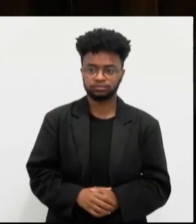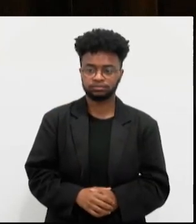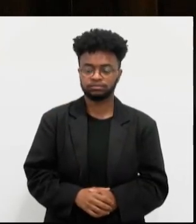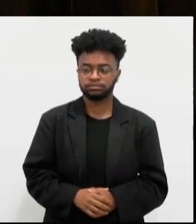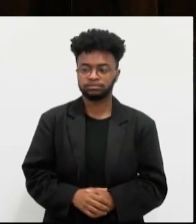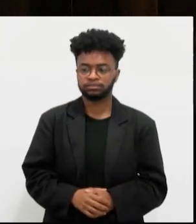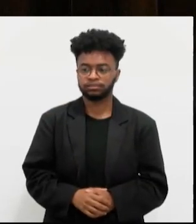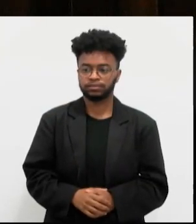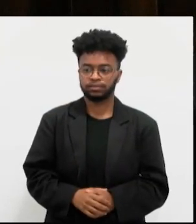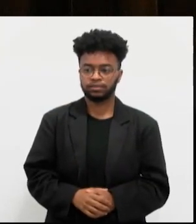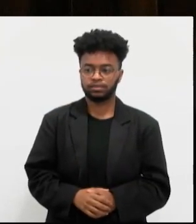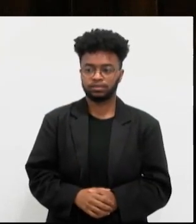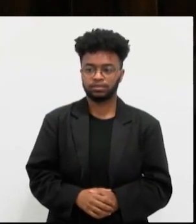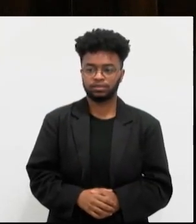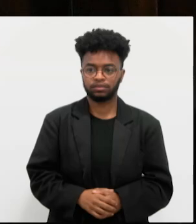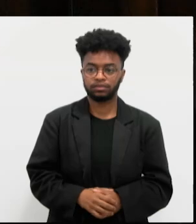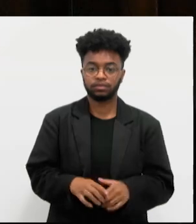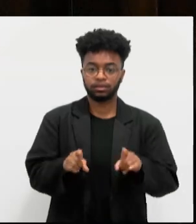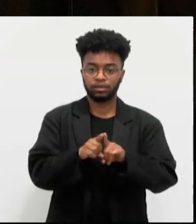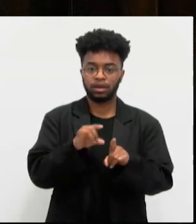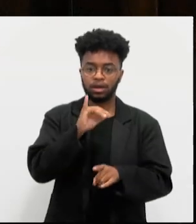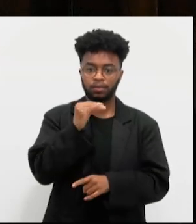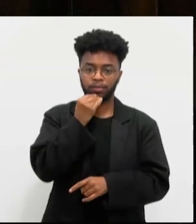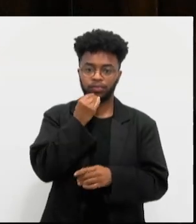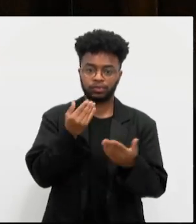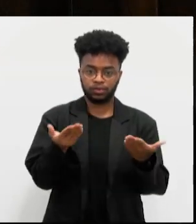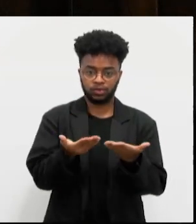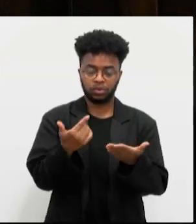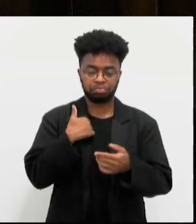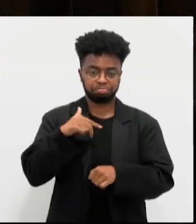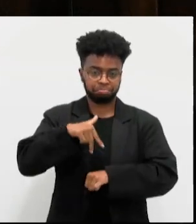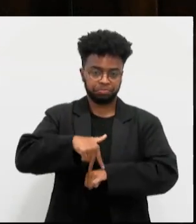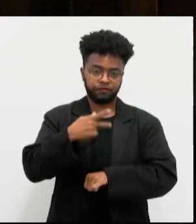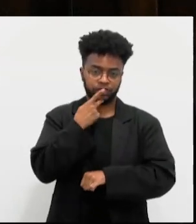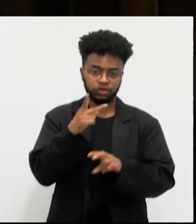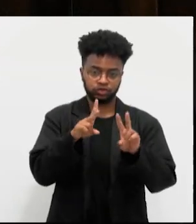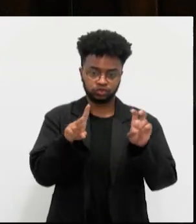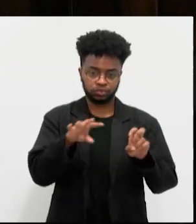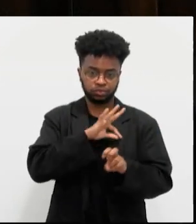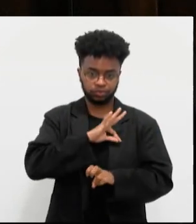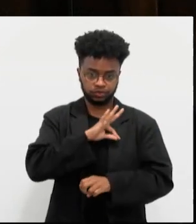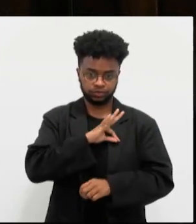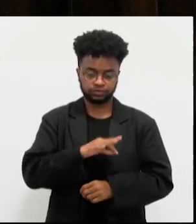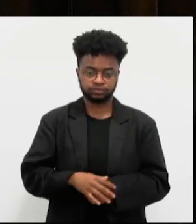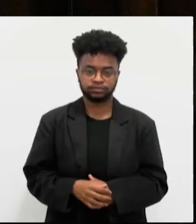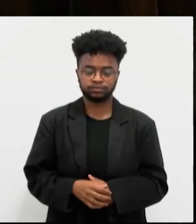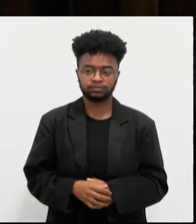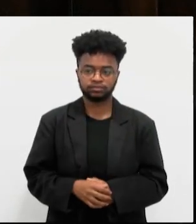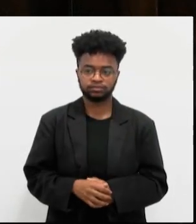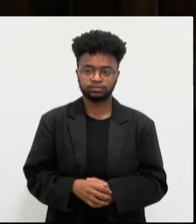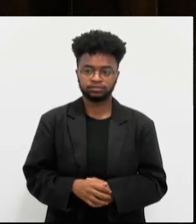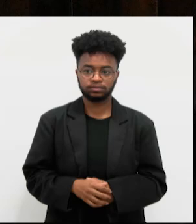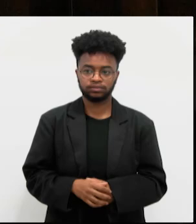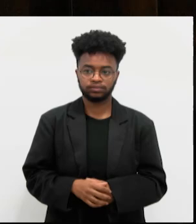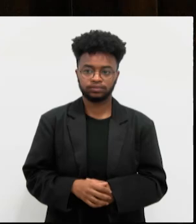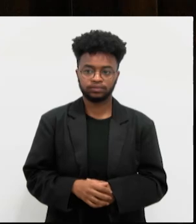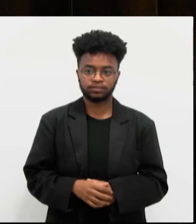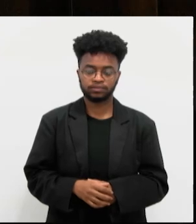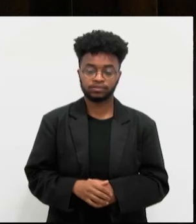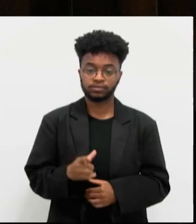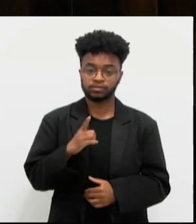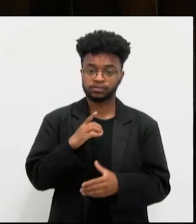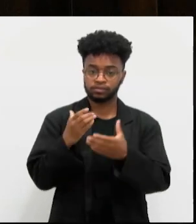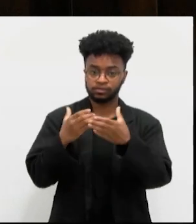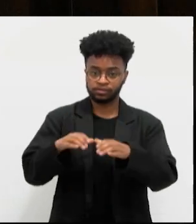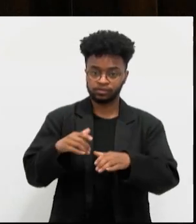questão. Aproveitando que já estou falando de Polícia Militar, nós temos, do concurso